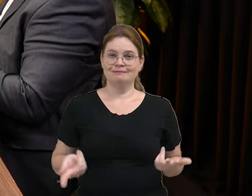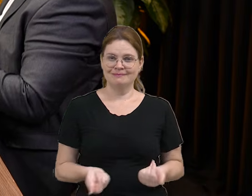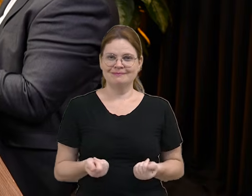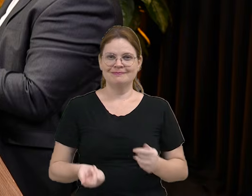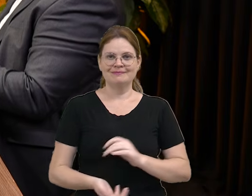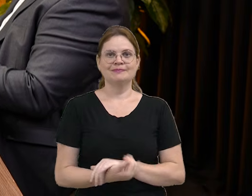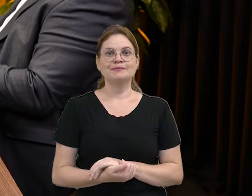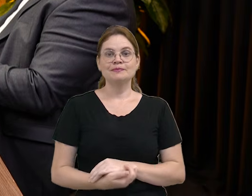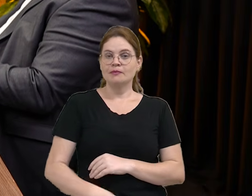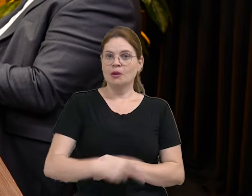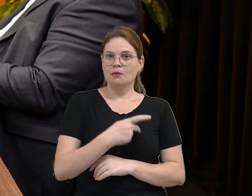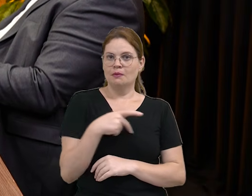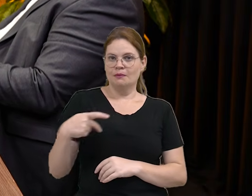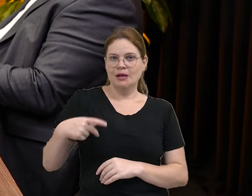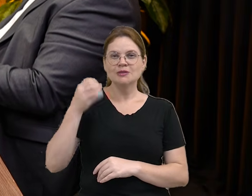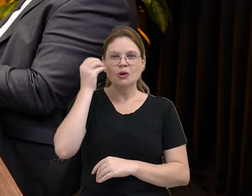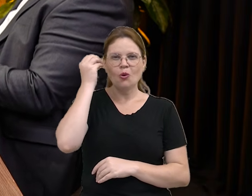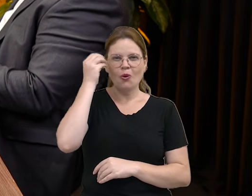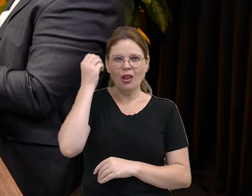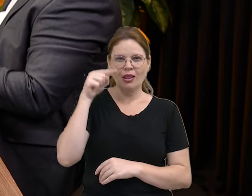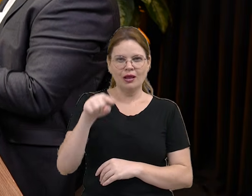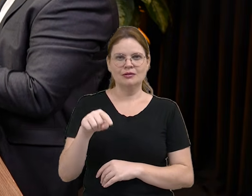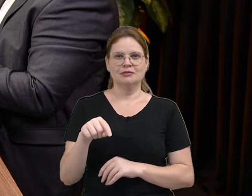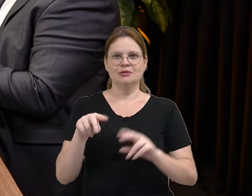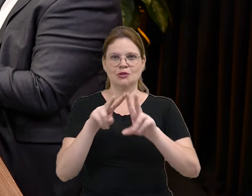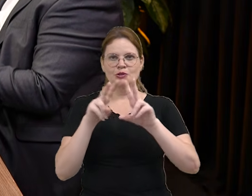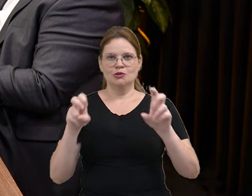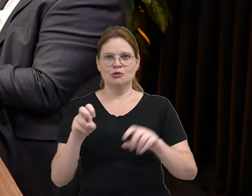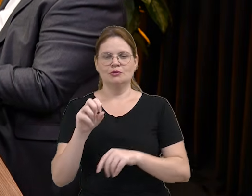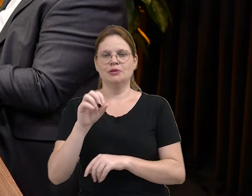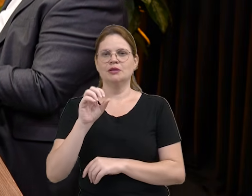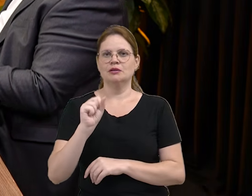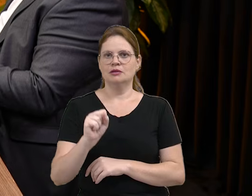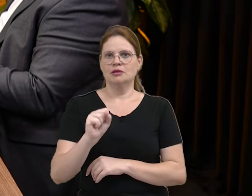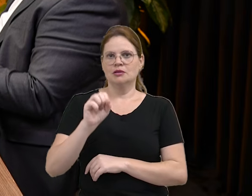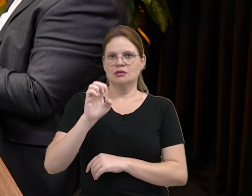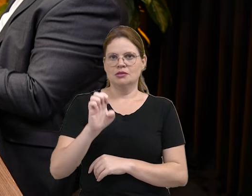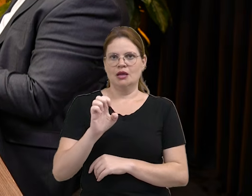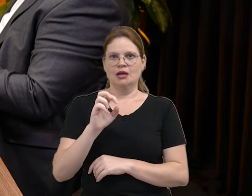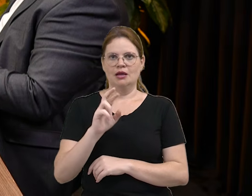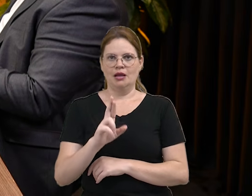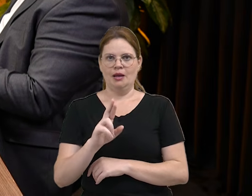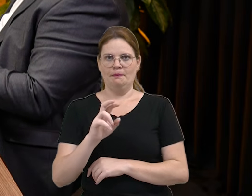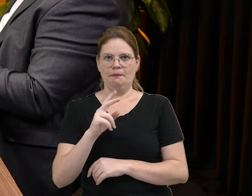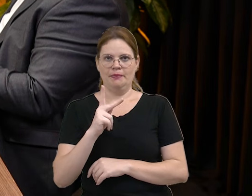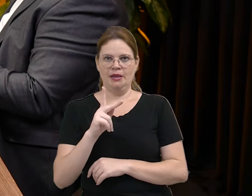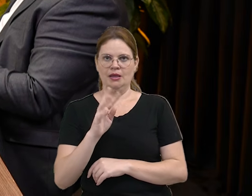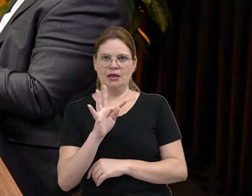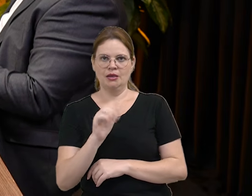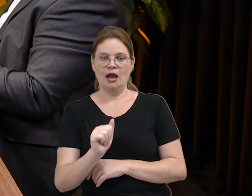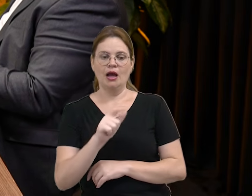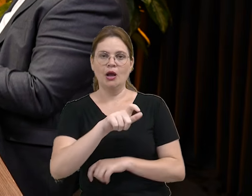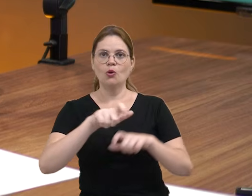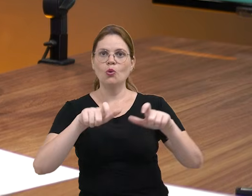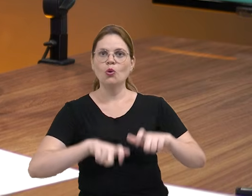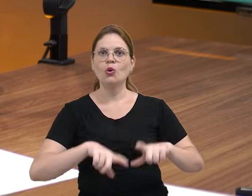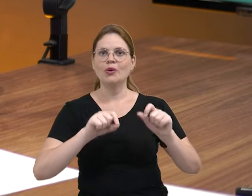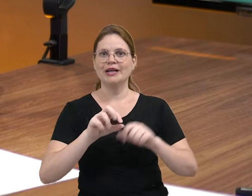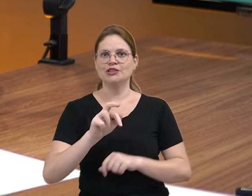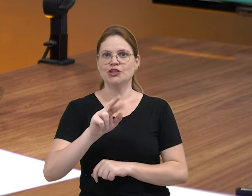Senhor. Maravilha. O pastor Orlando citou Sarepta, lugar de fundição,